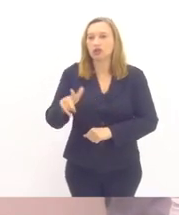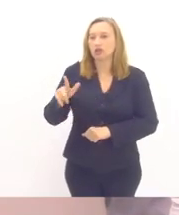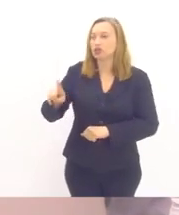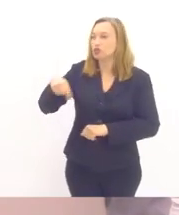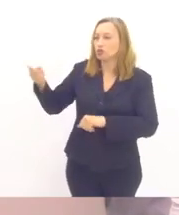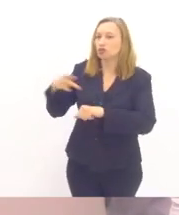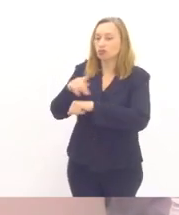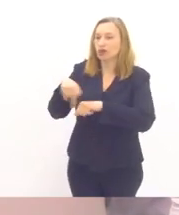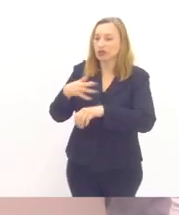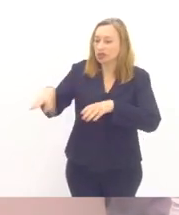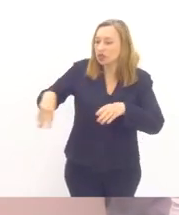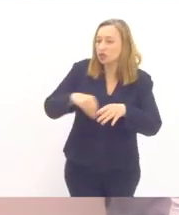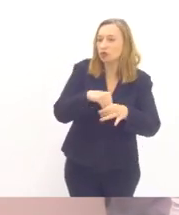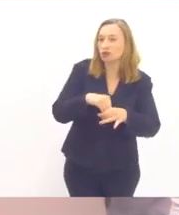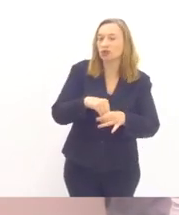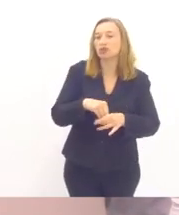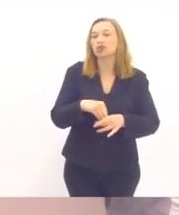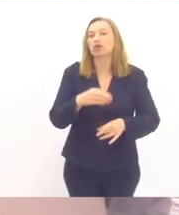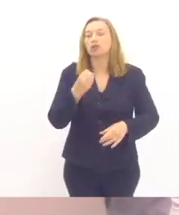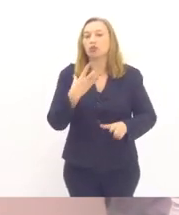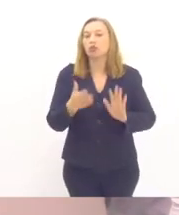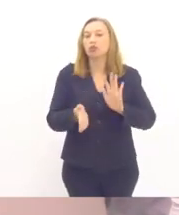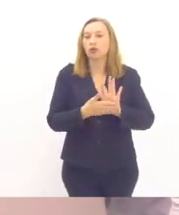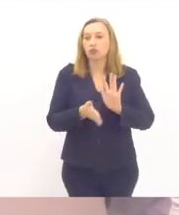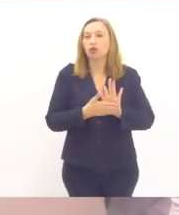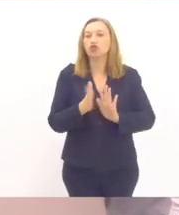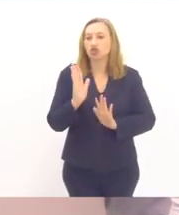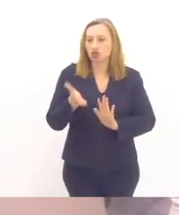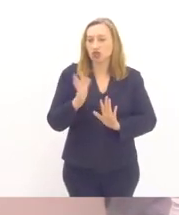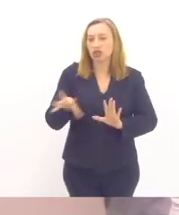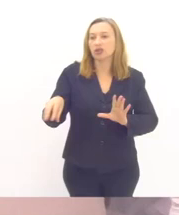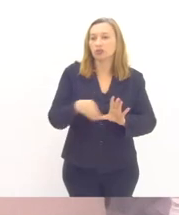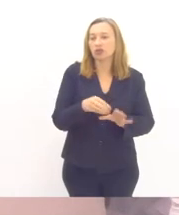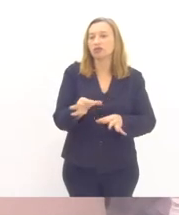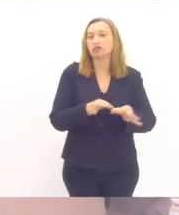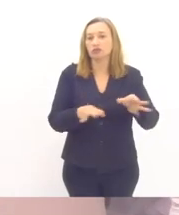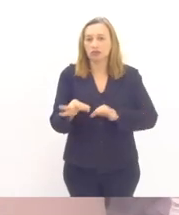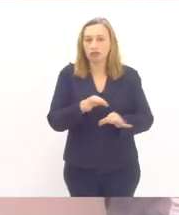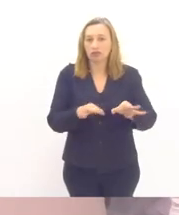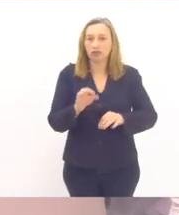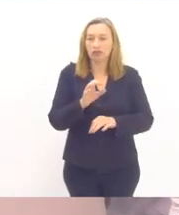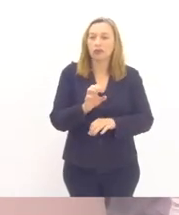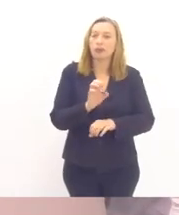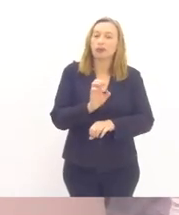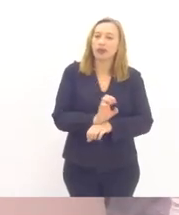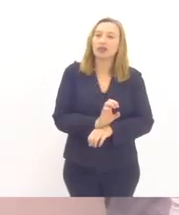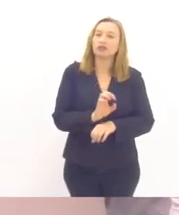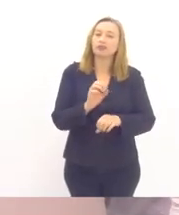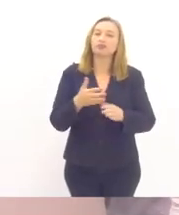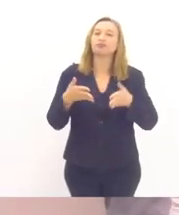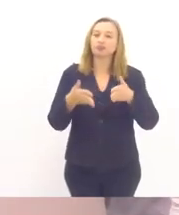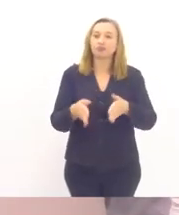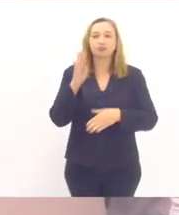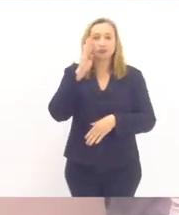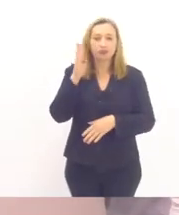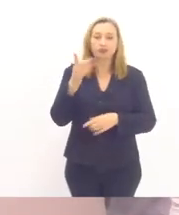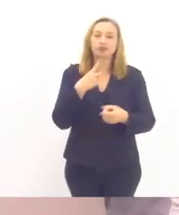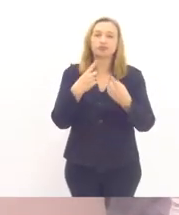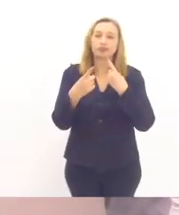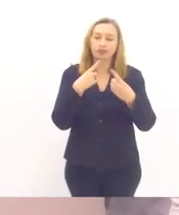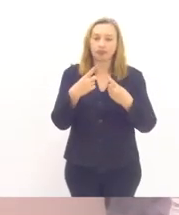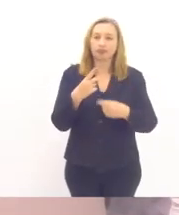estejam inseridos nesse conjunto. Acho que boa parte dessas propostas elas já vêm para o plano estadual de educação, né, como um elemento central, que é um debate em